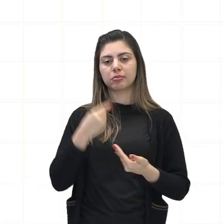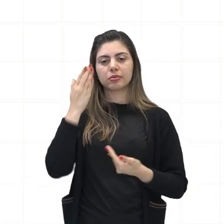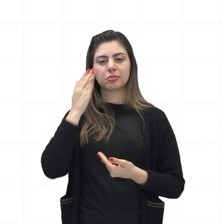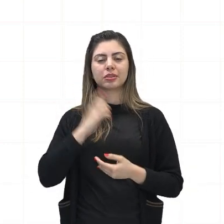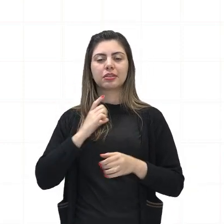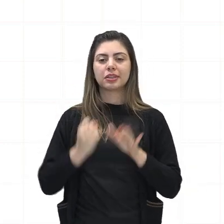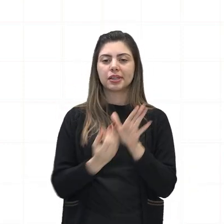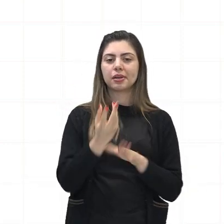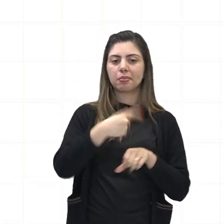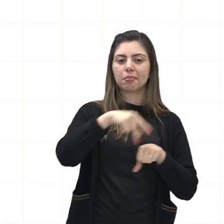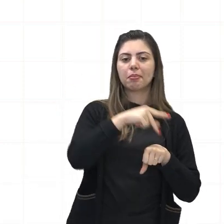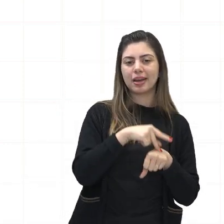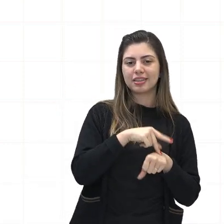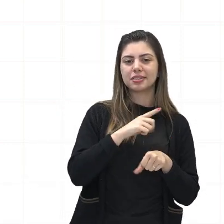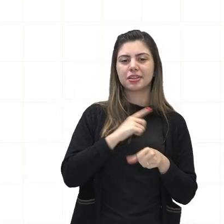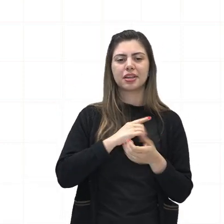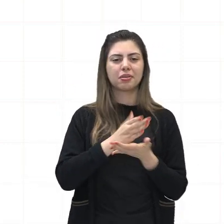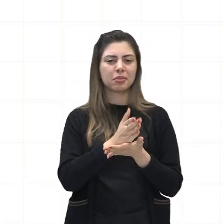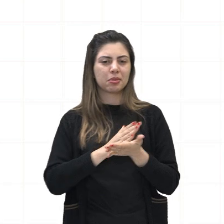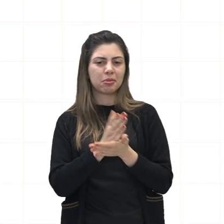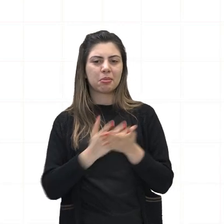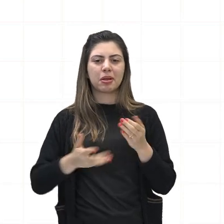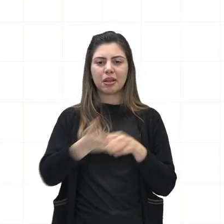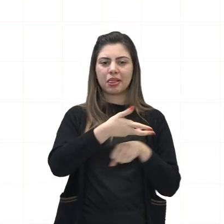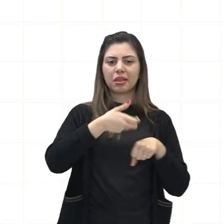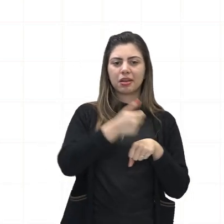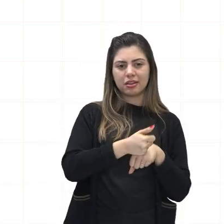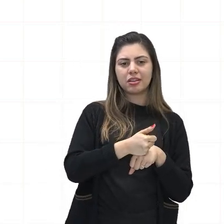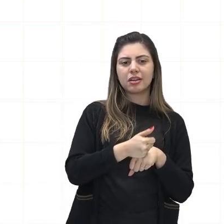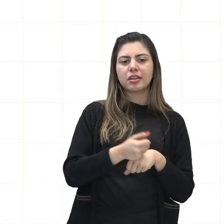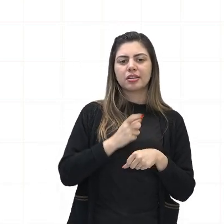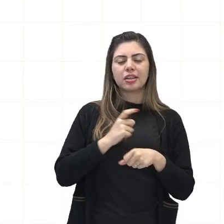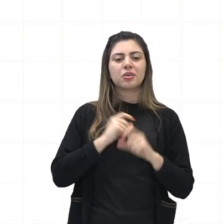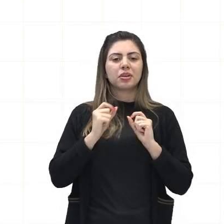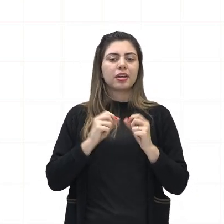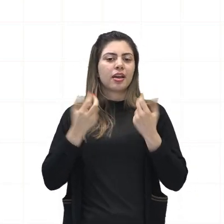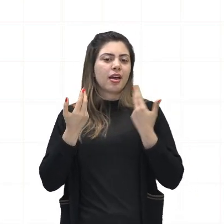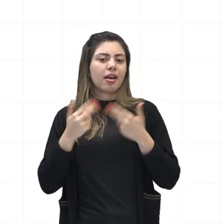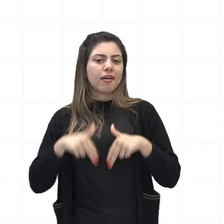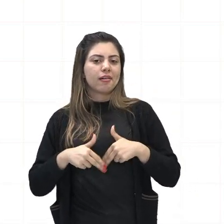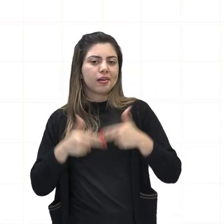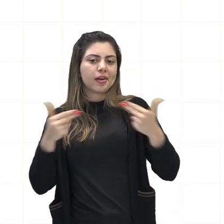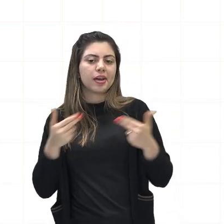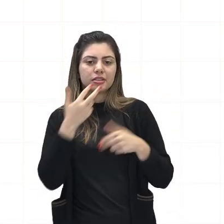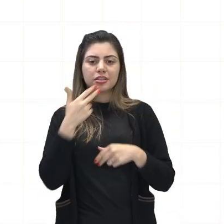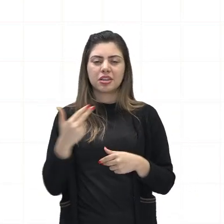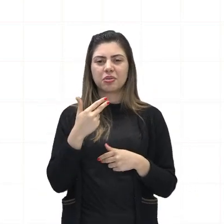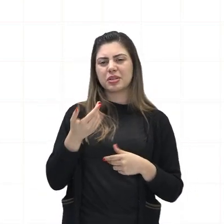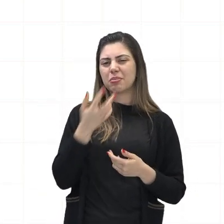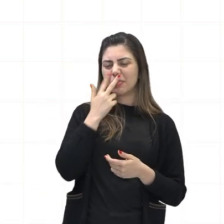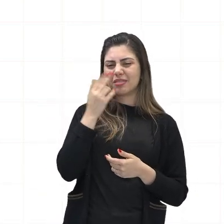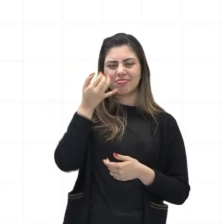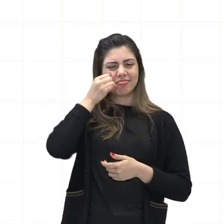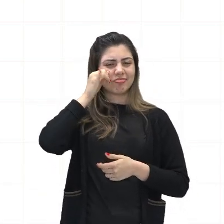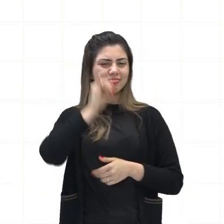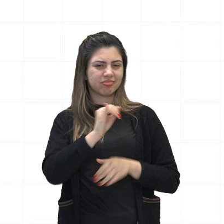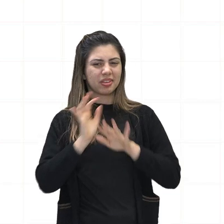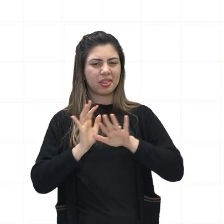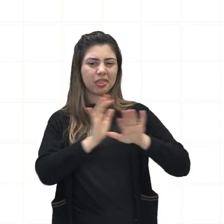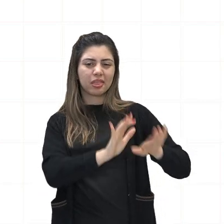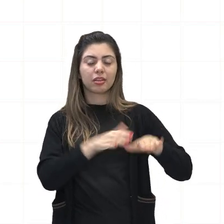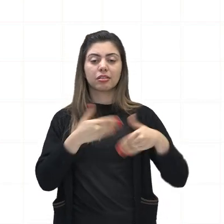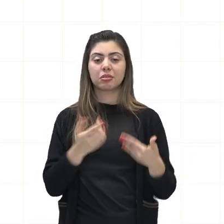artificiais baseadas em fronteiras coloniais, ignorando as divisões étnicas e linguísticas, gerou conflitos e dificultou a